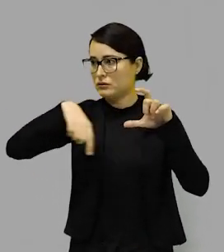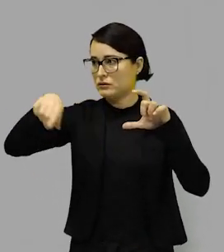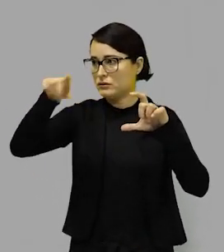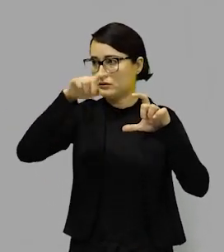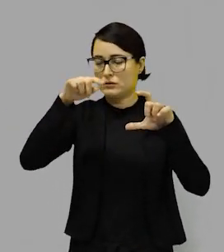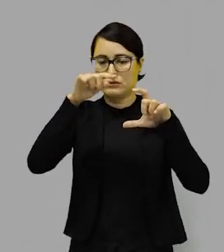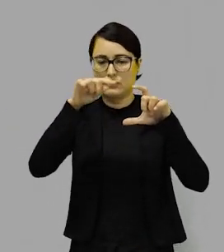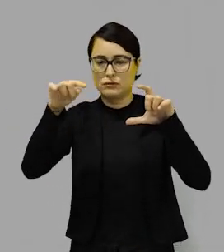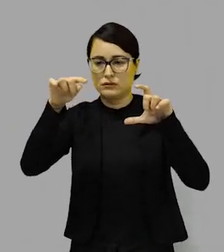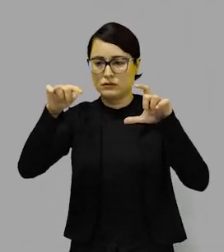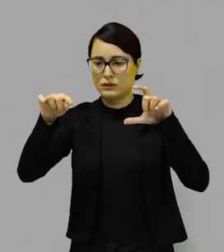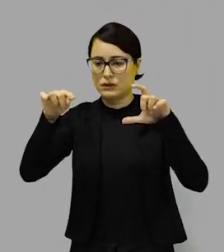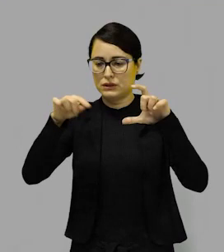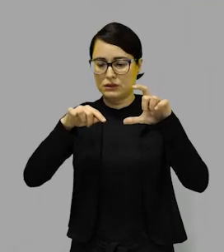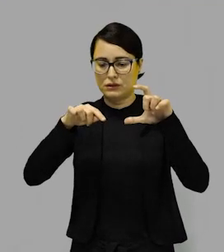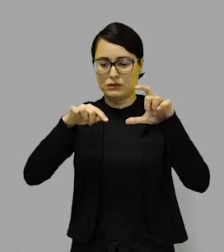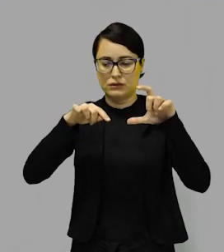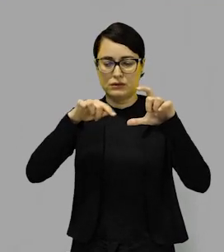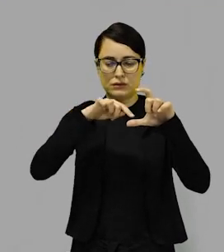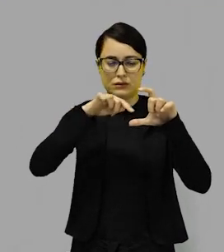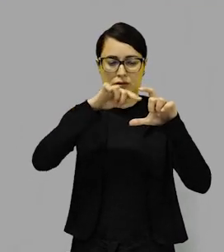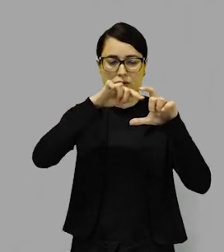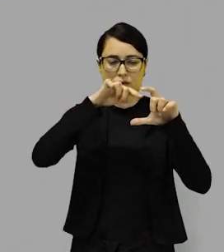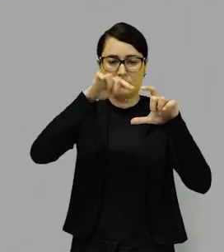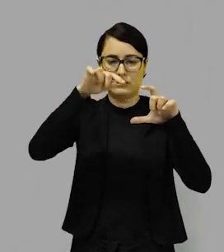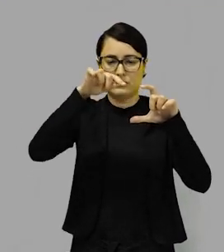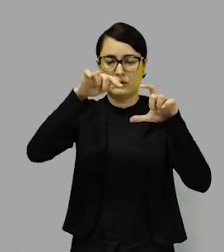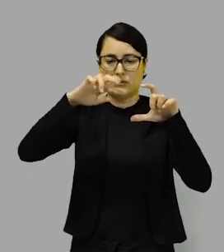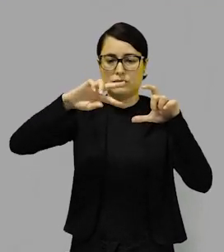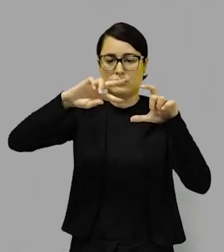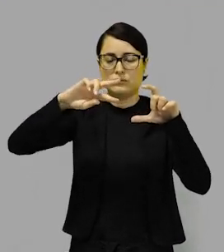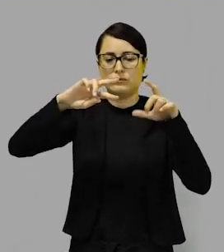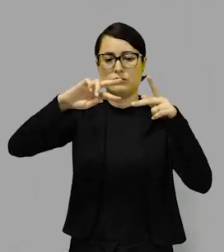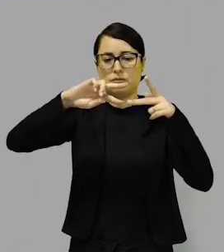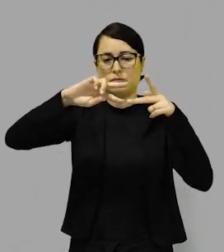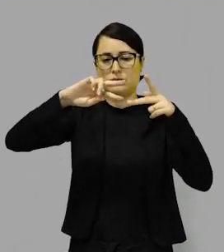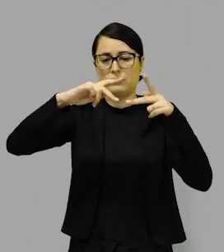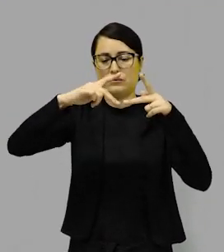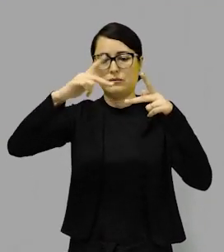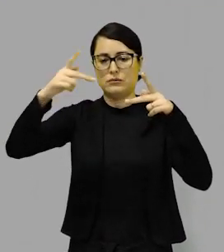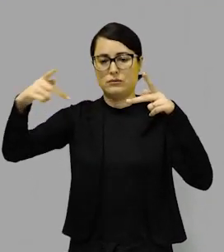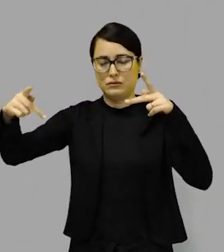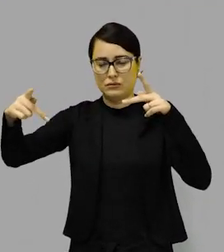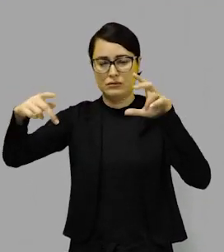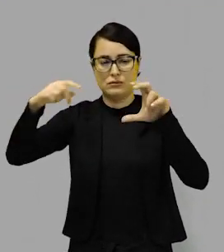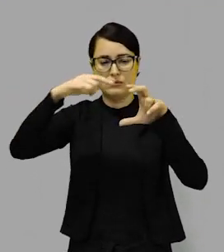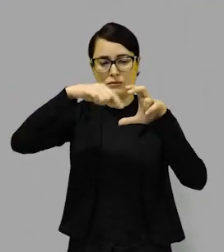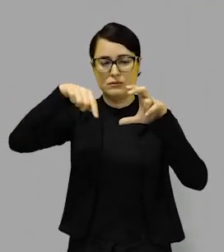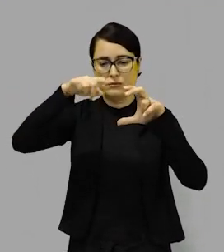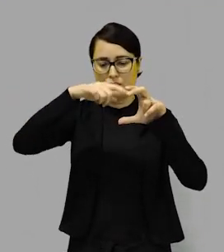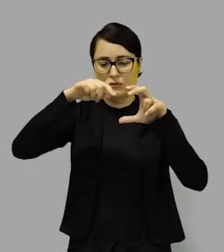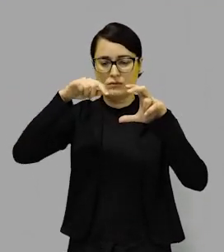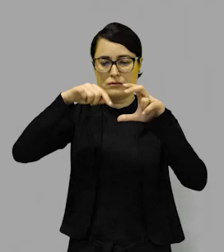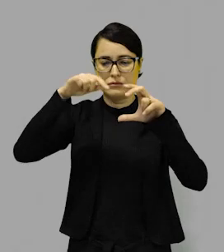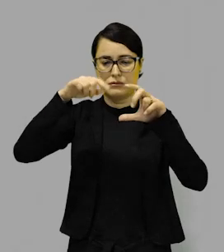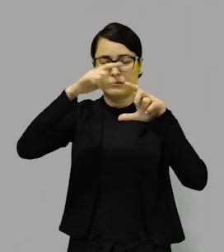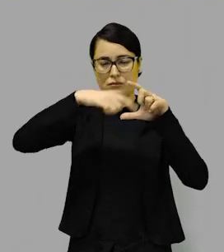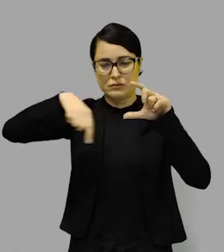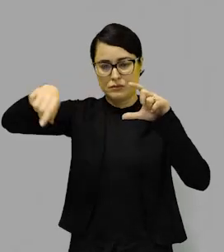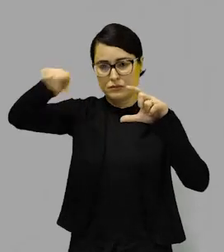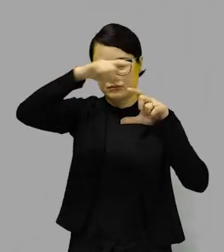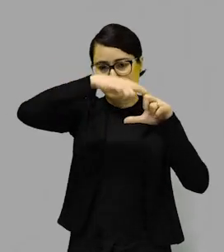ter uma cápsula de proteína envolvendo o material genético, vai ter um